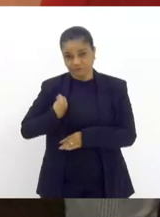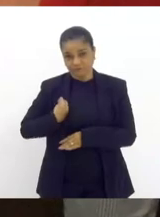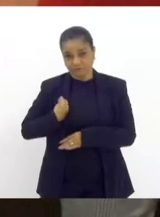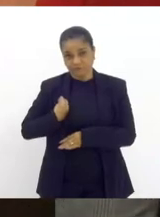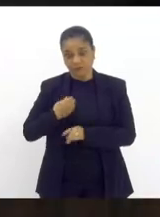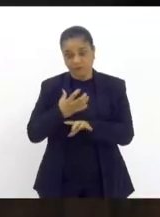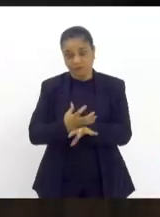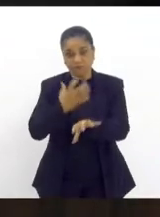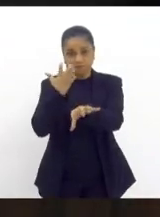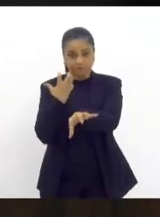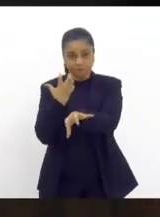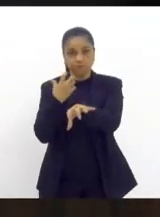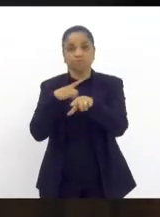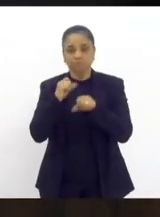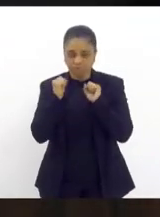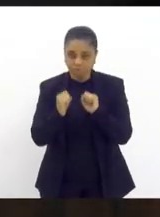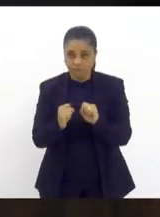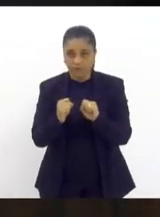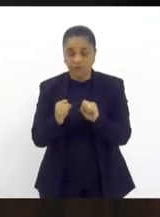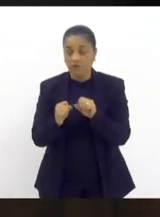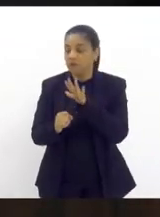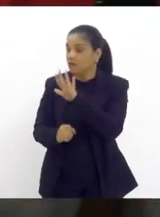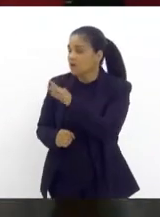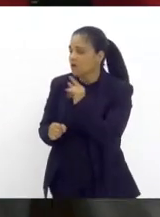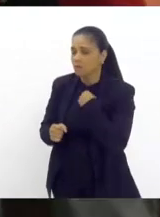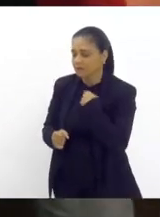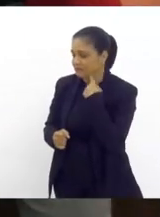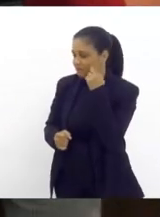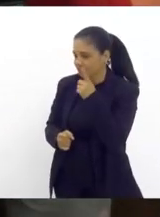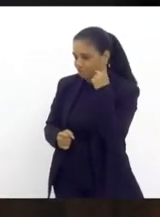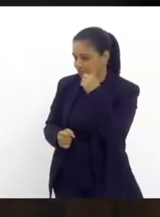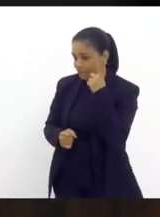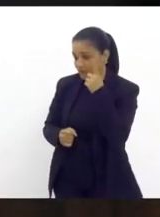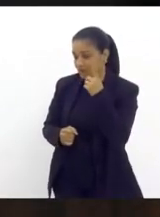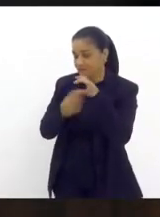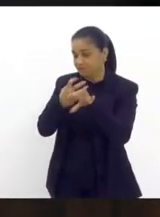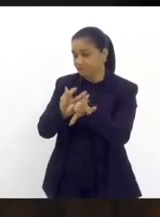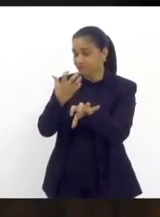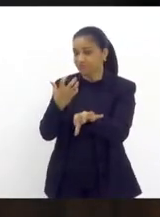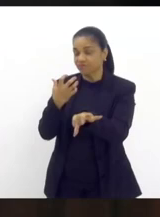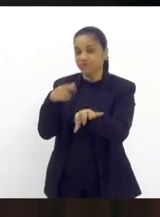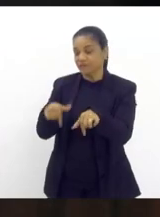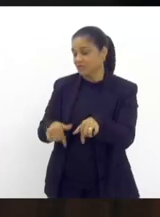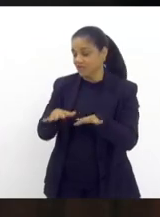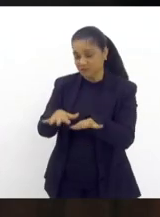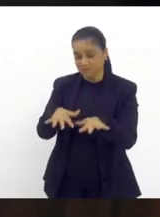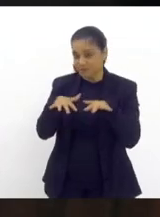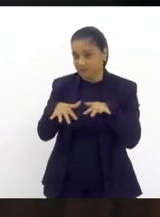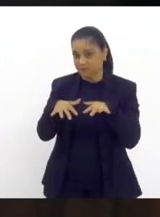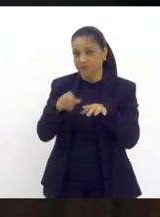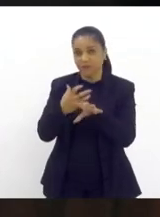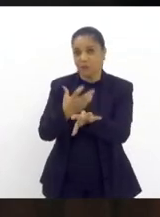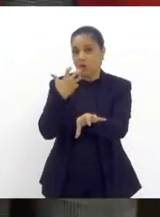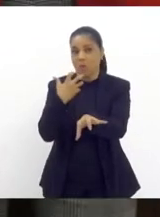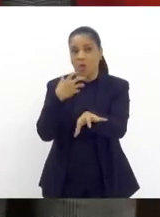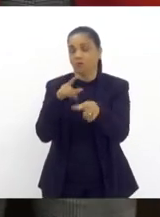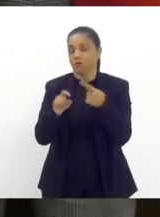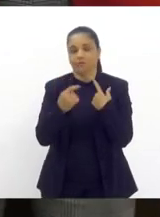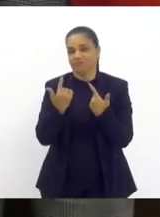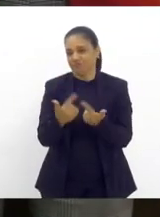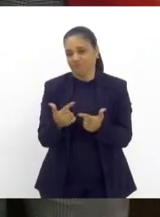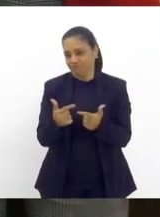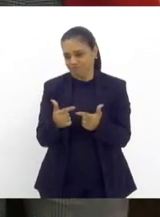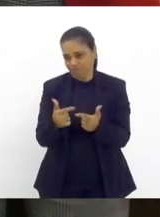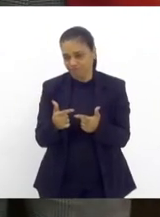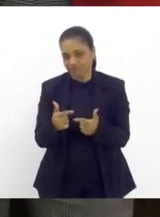silêncio o silêncio do eles estão presente no painel nem no plenário nem no remoto todas as